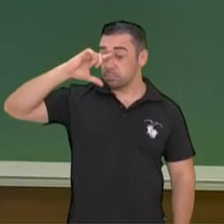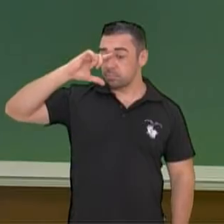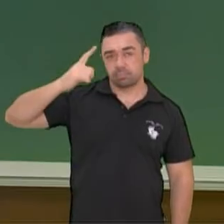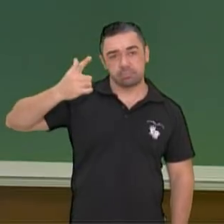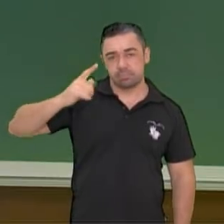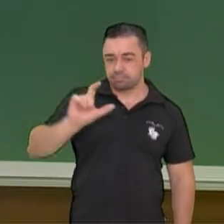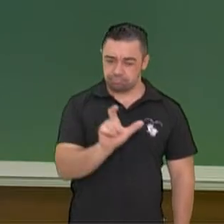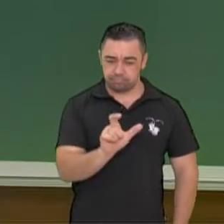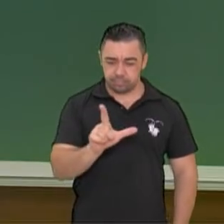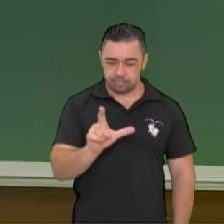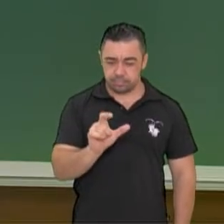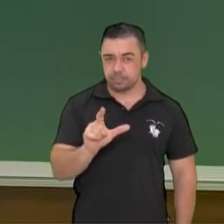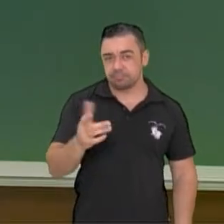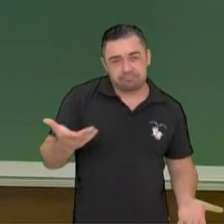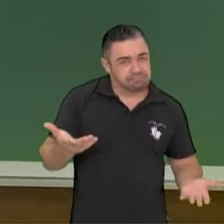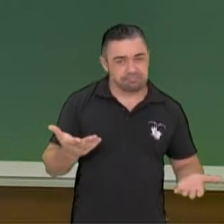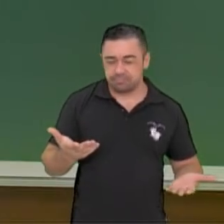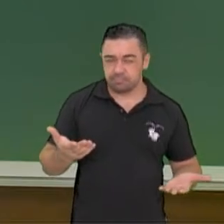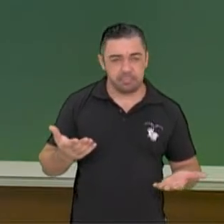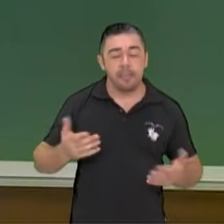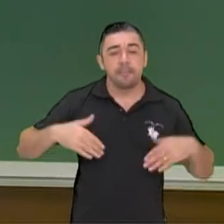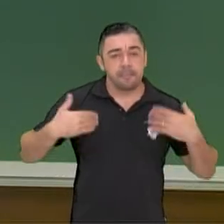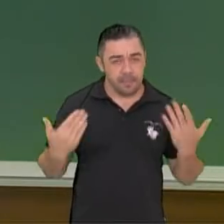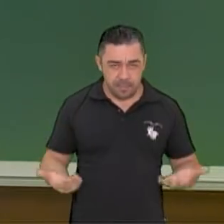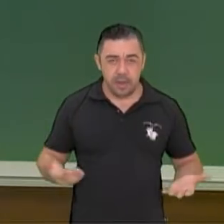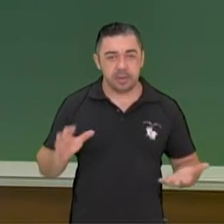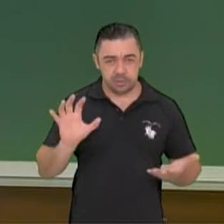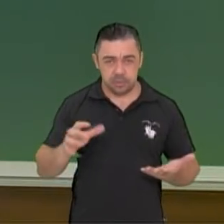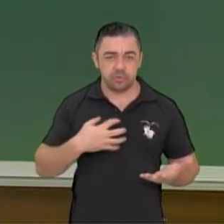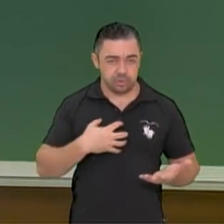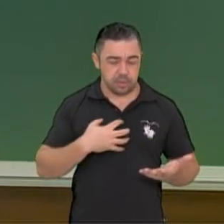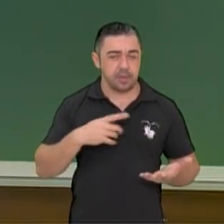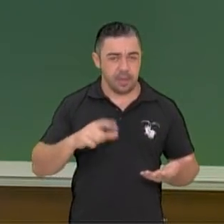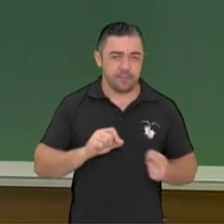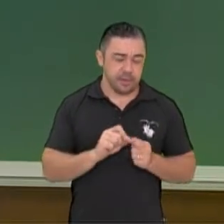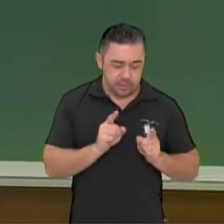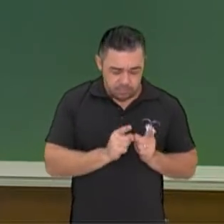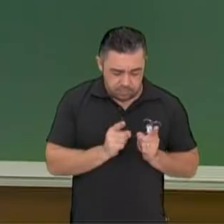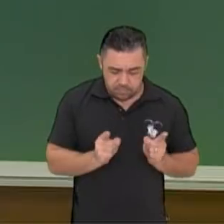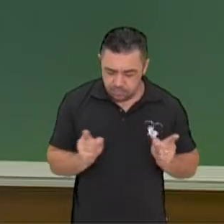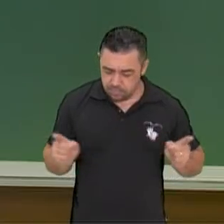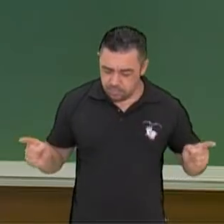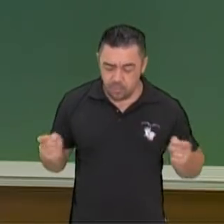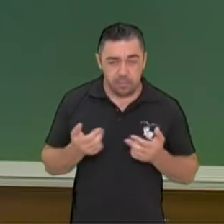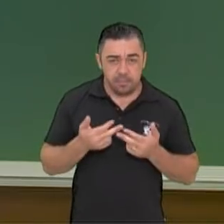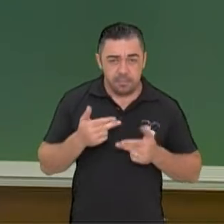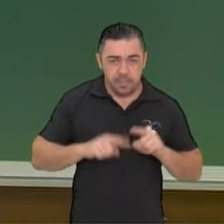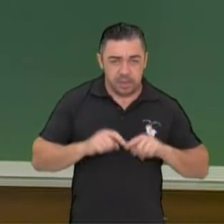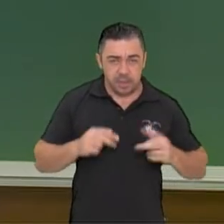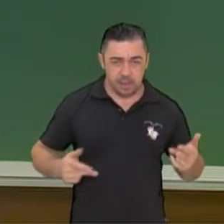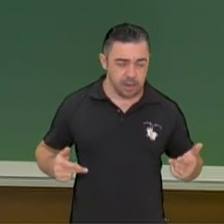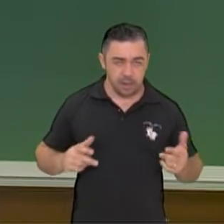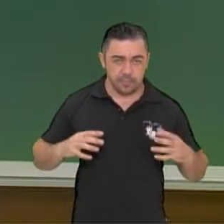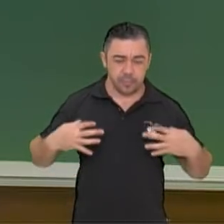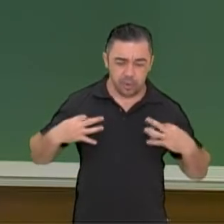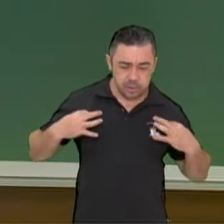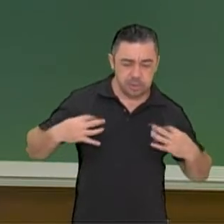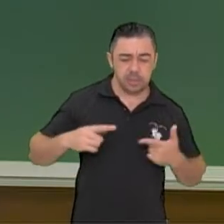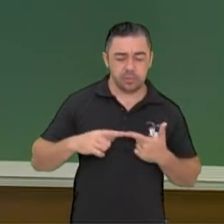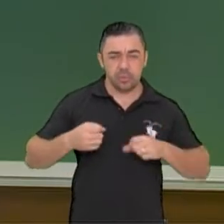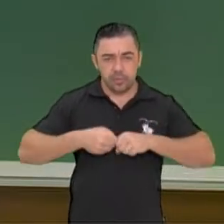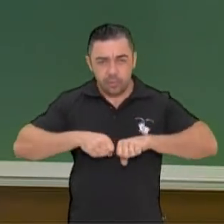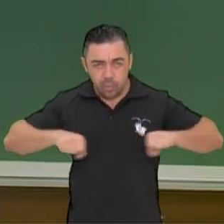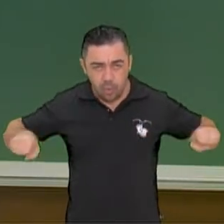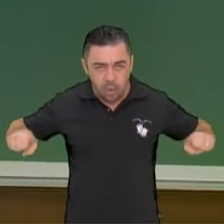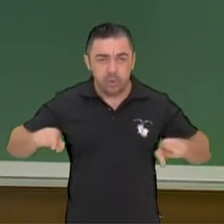lá. Mas era como uma forma de medir os produtos em geral. De tecido a corda, até uma